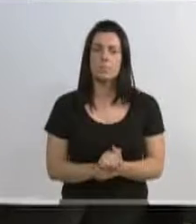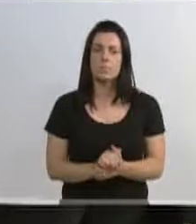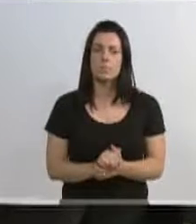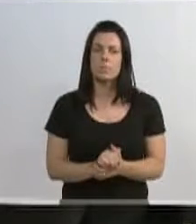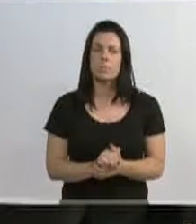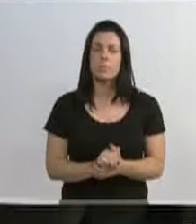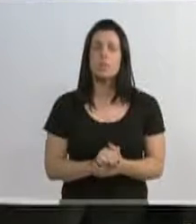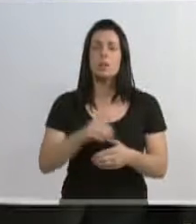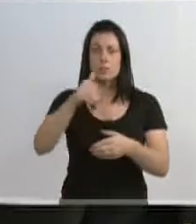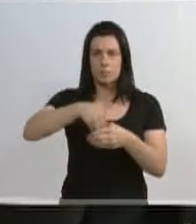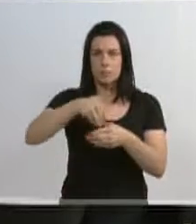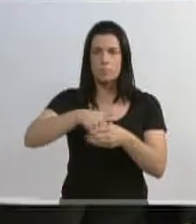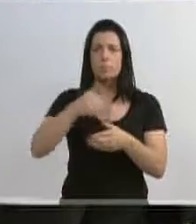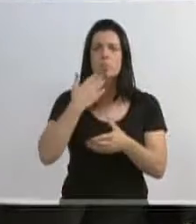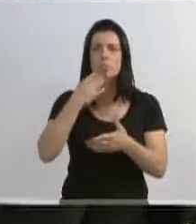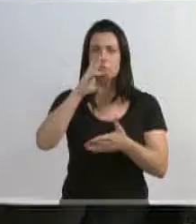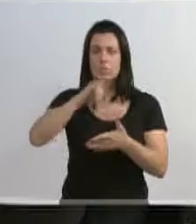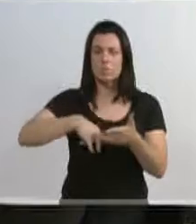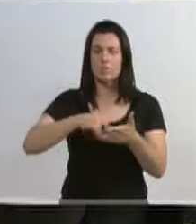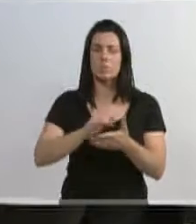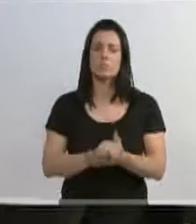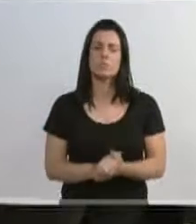Em votação, o requerimento.